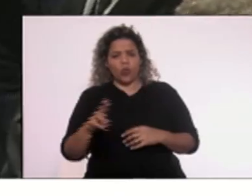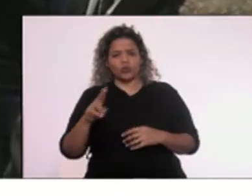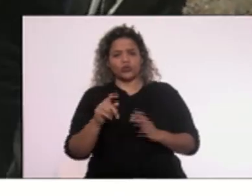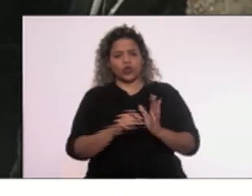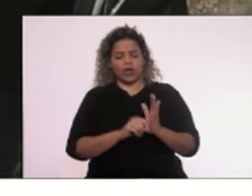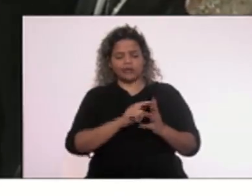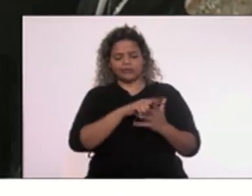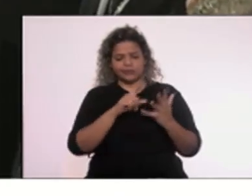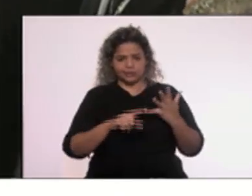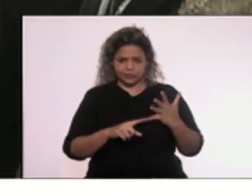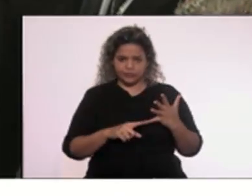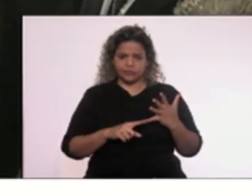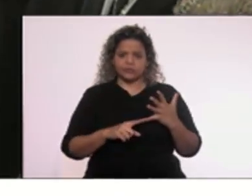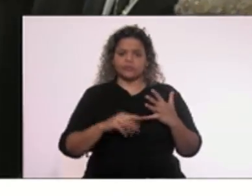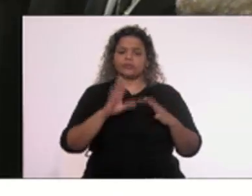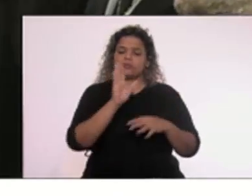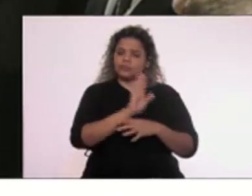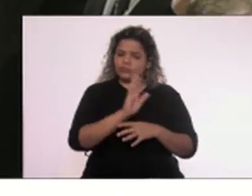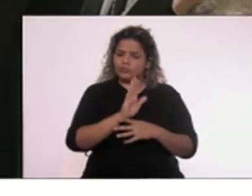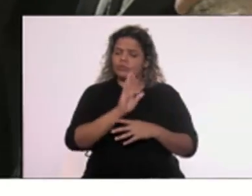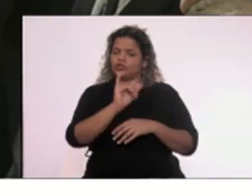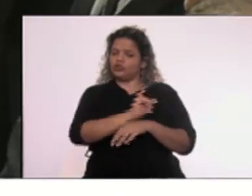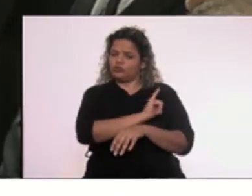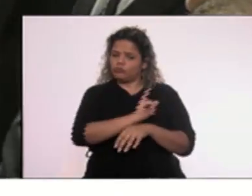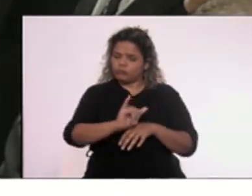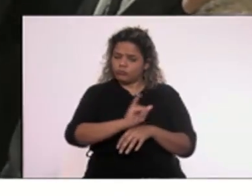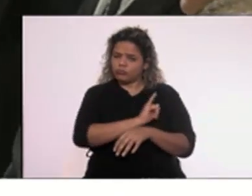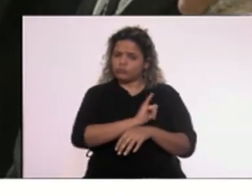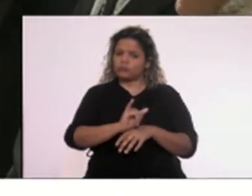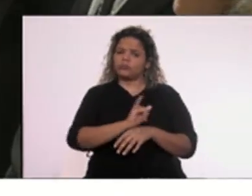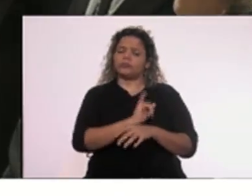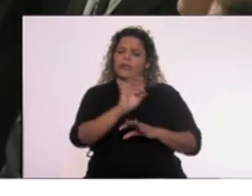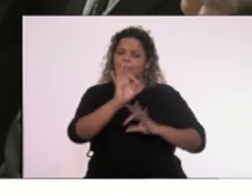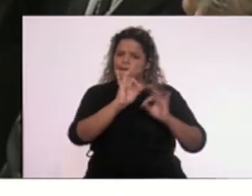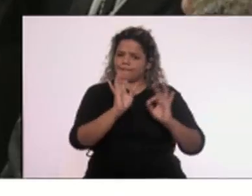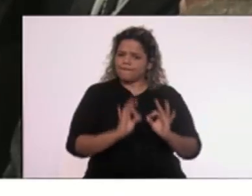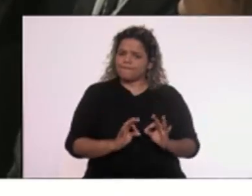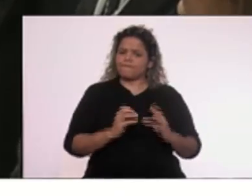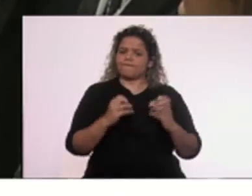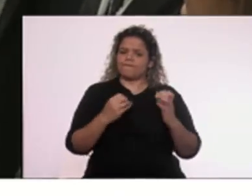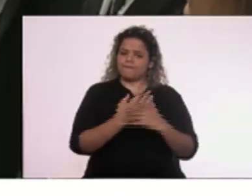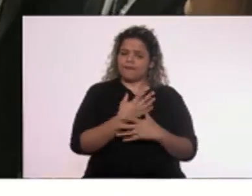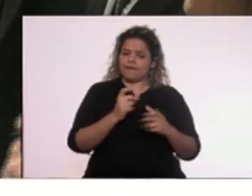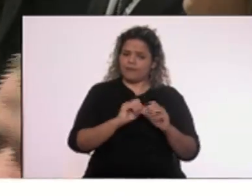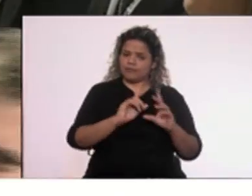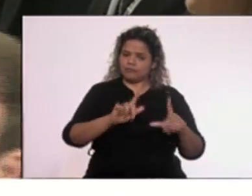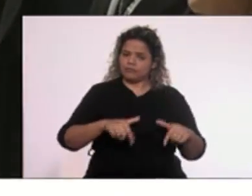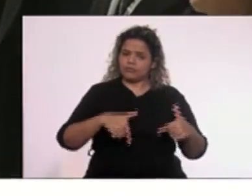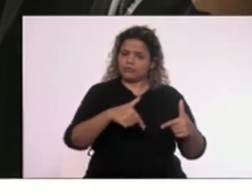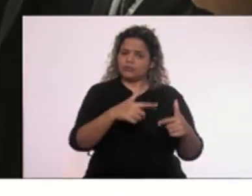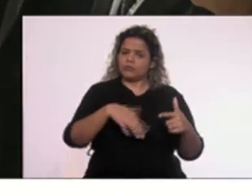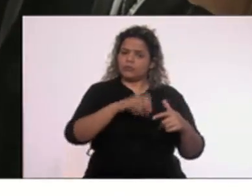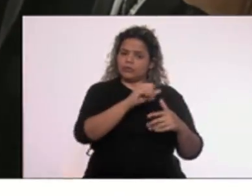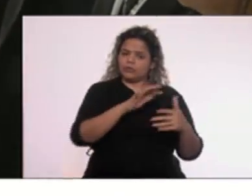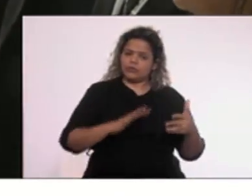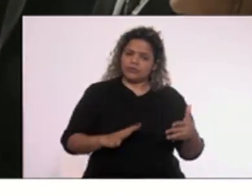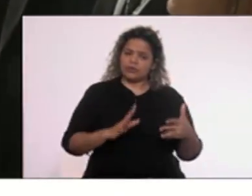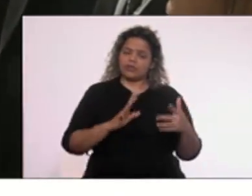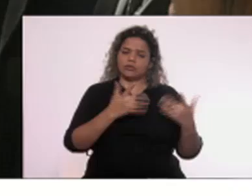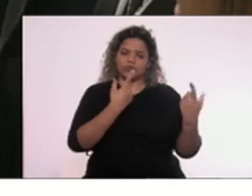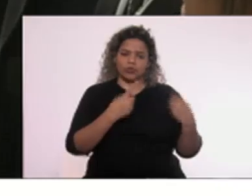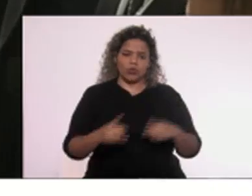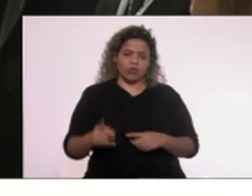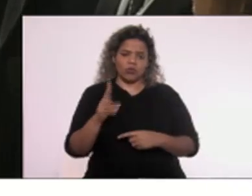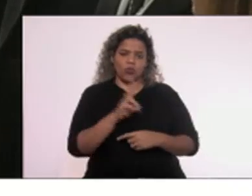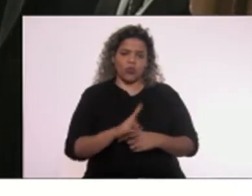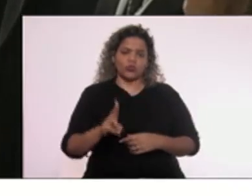drogas. 5. Elaboração de estratégias para o planejamento e realização das atividades de prevenção